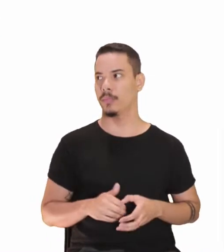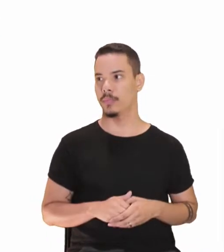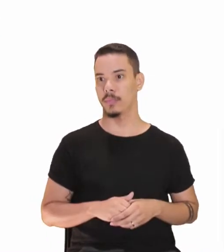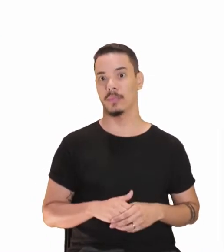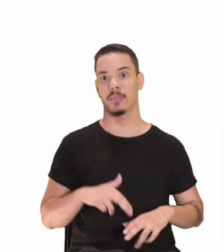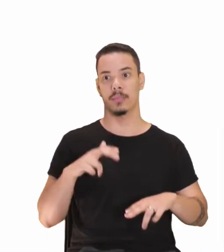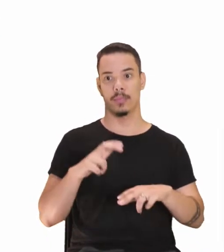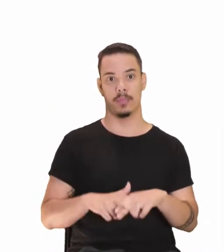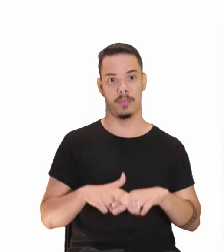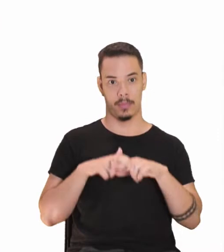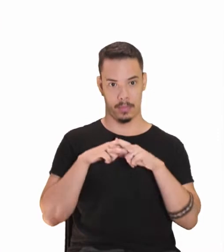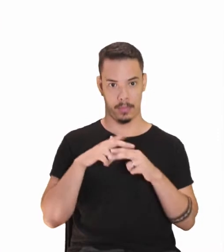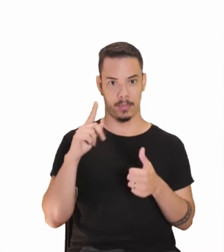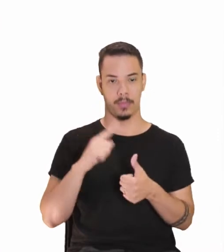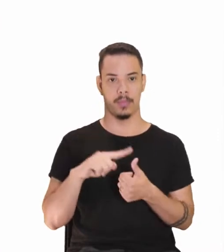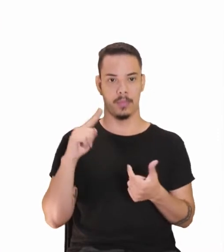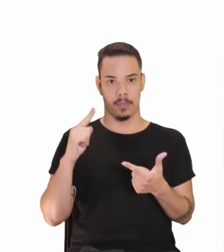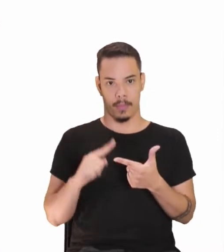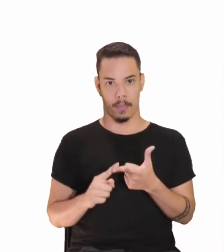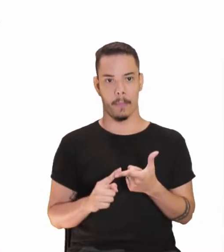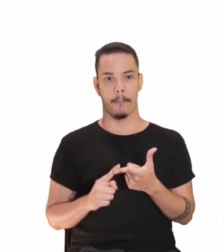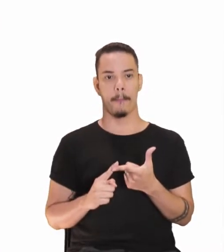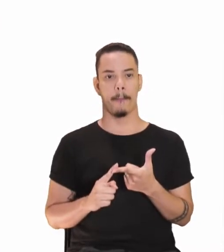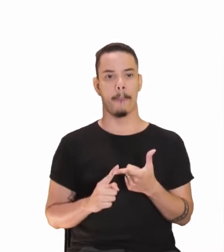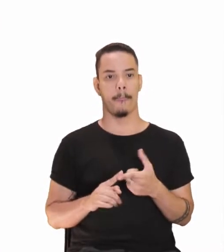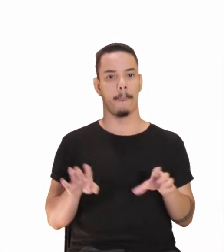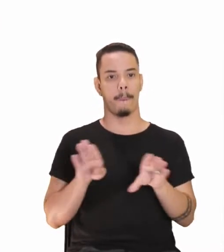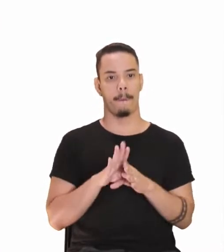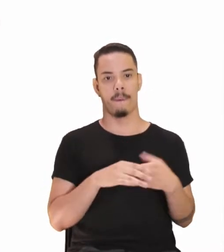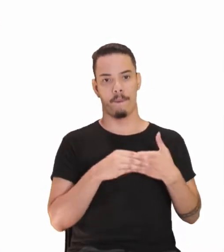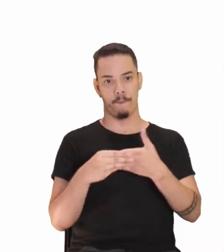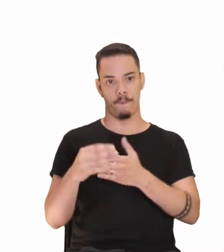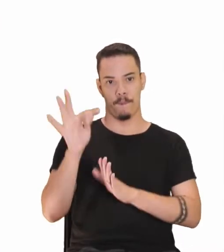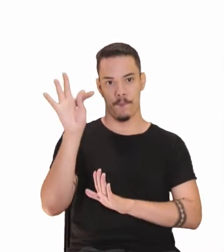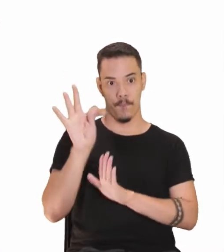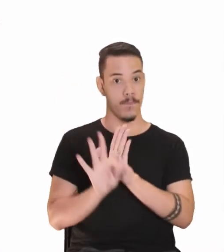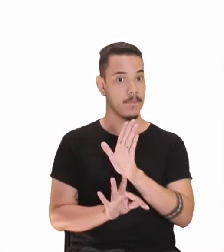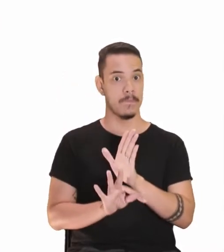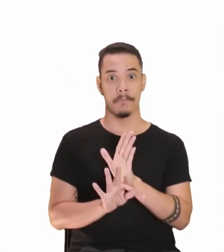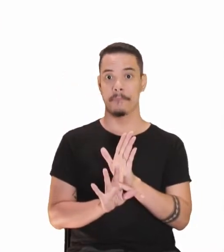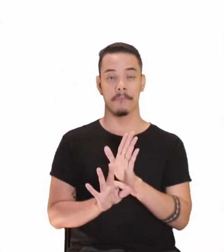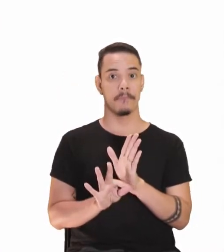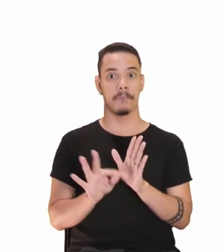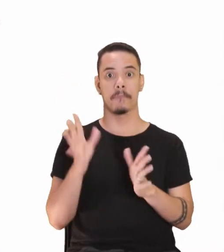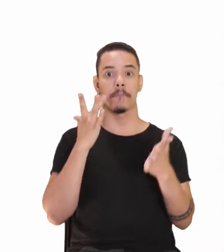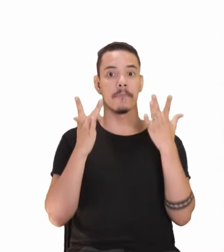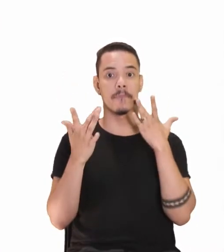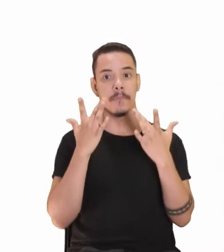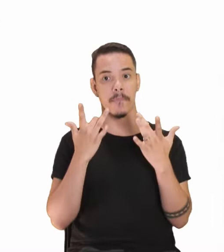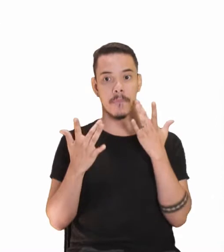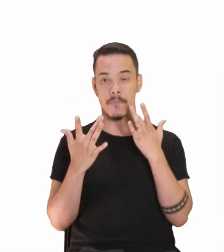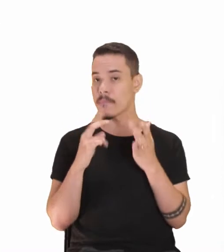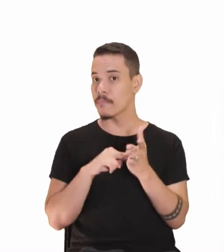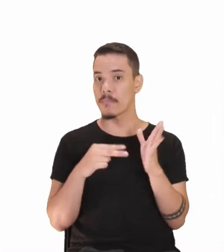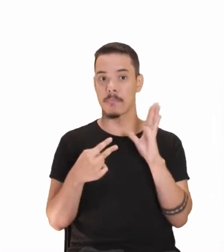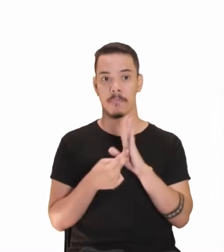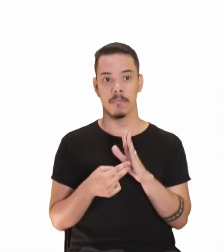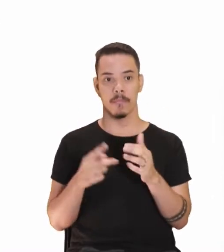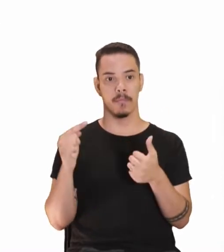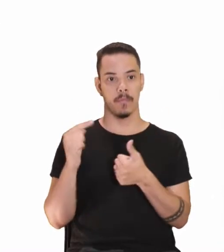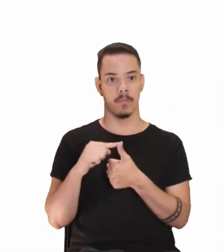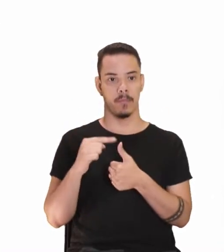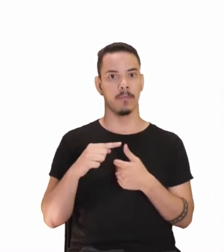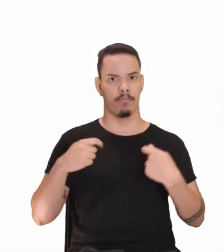rubricas, né, ali destacada, como as trazidas no trecho de Martins Pena em uma atuação teatral, constituem